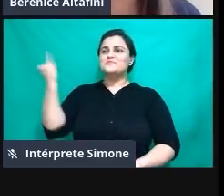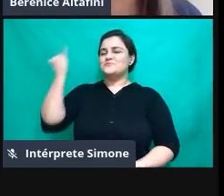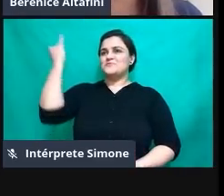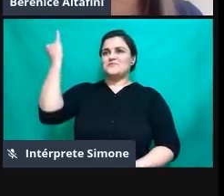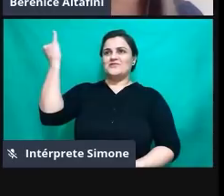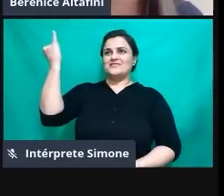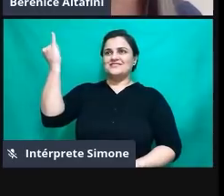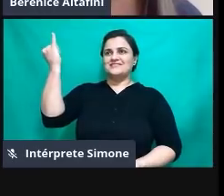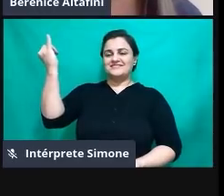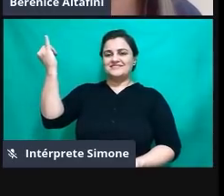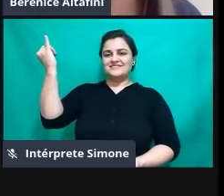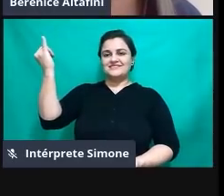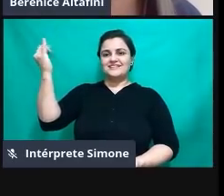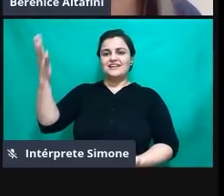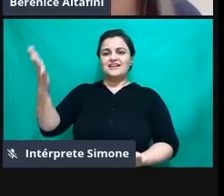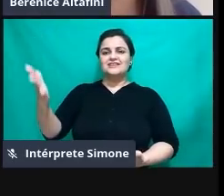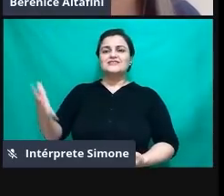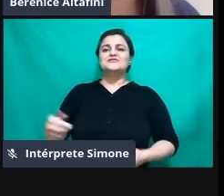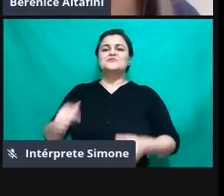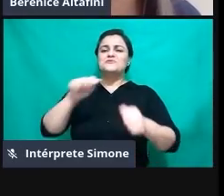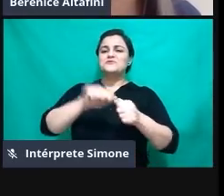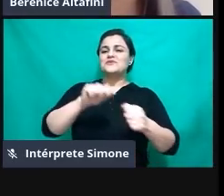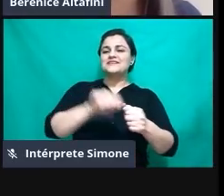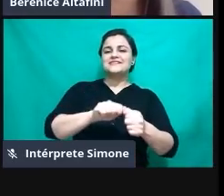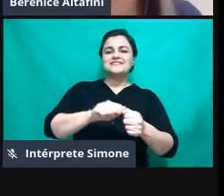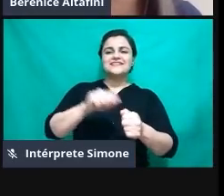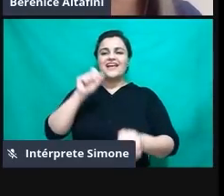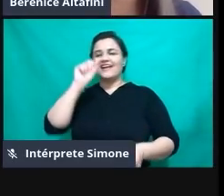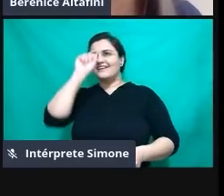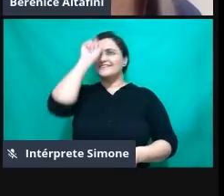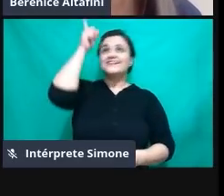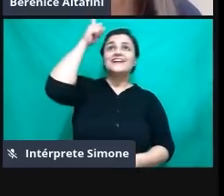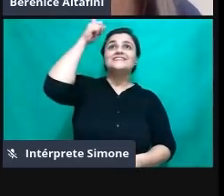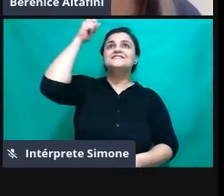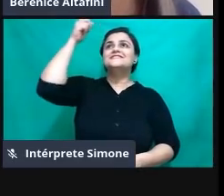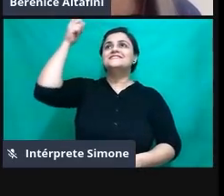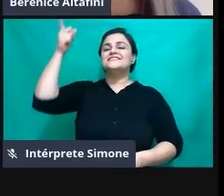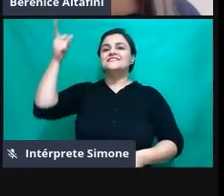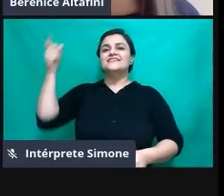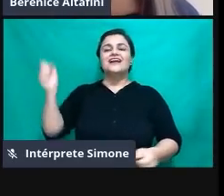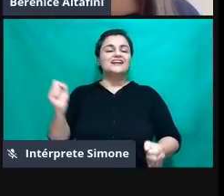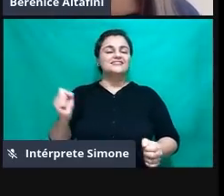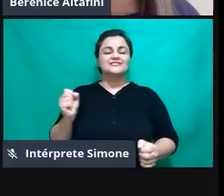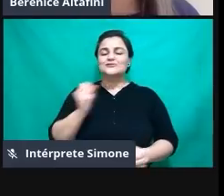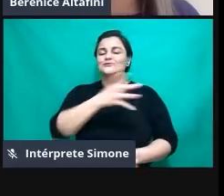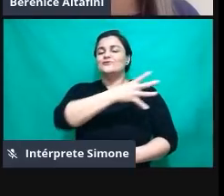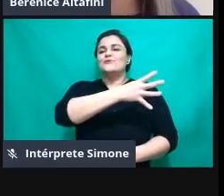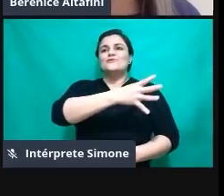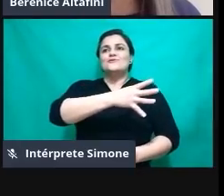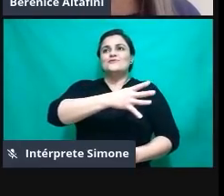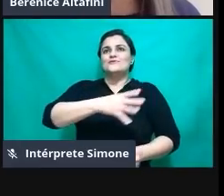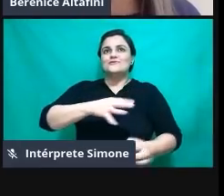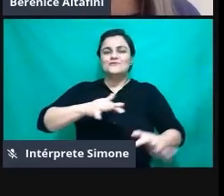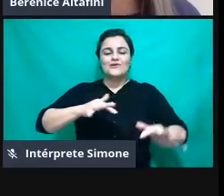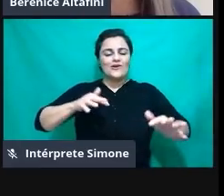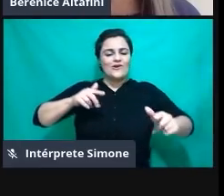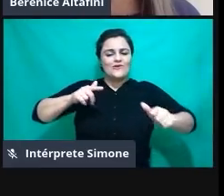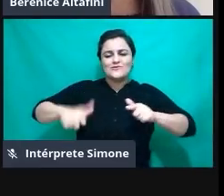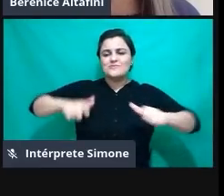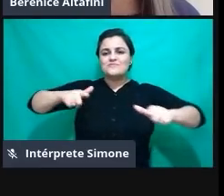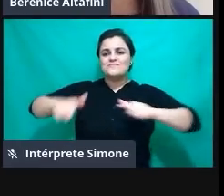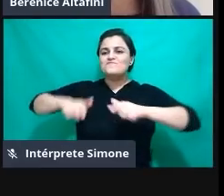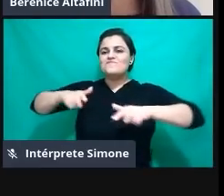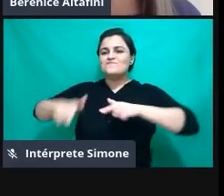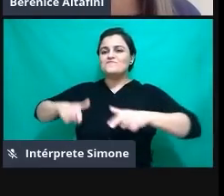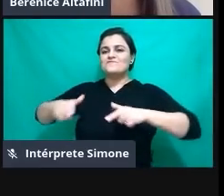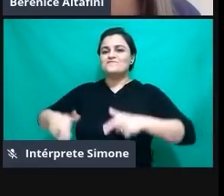pela disposição, pela criatividade, pela inovação. Nós vemos o tempo inteiro como que vocês